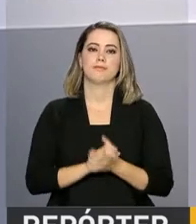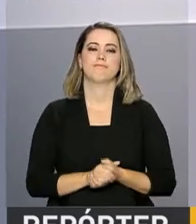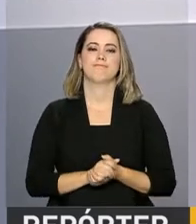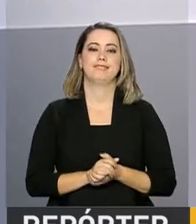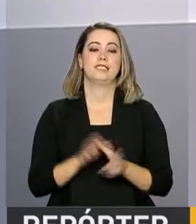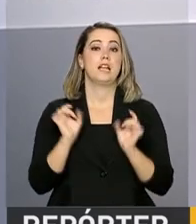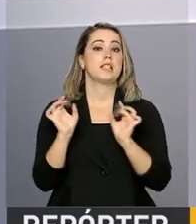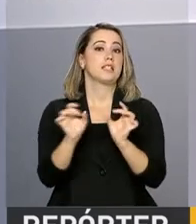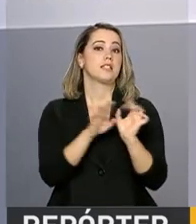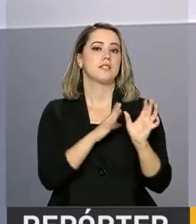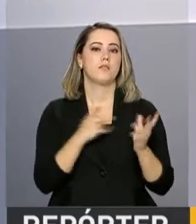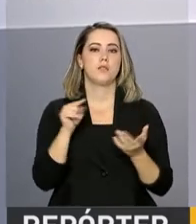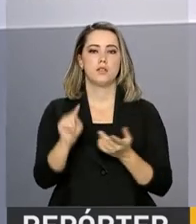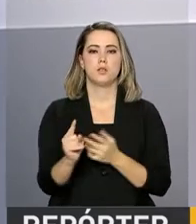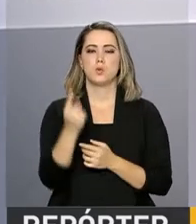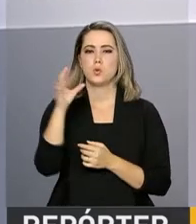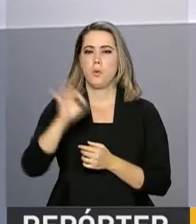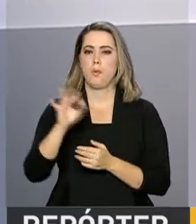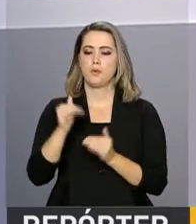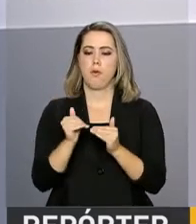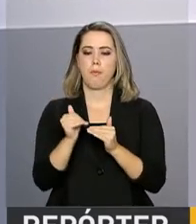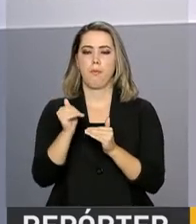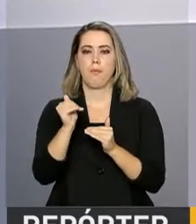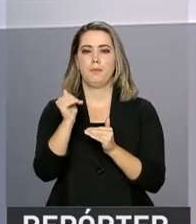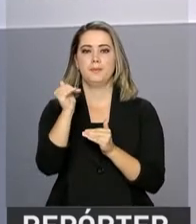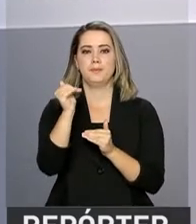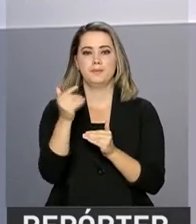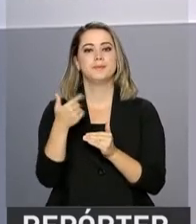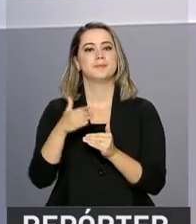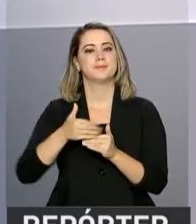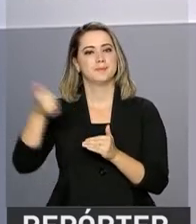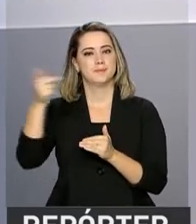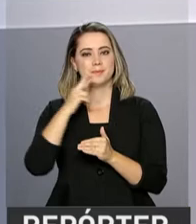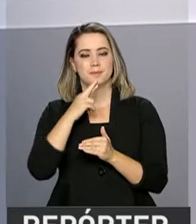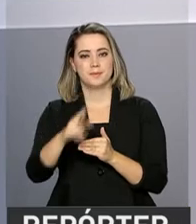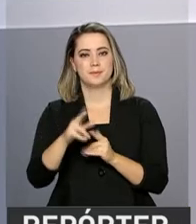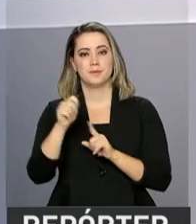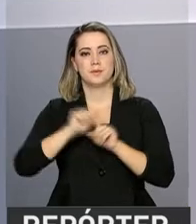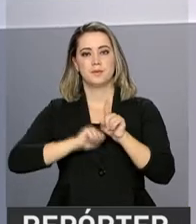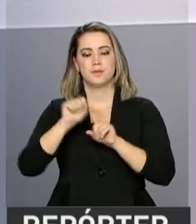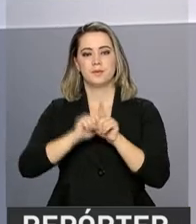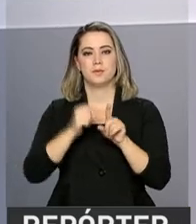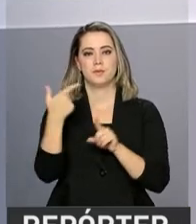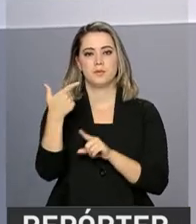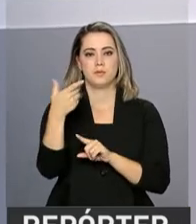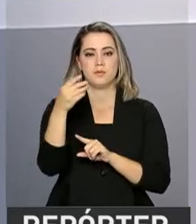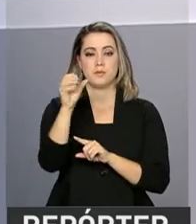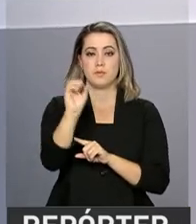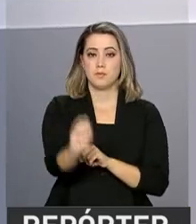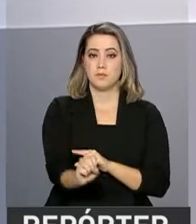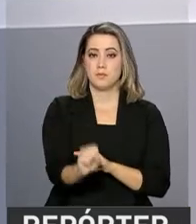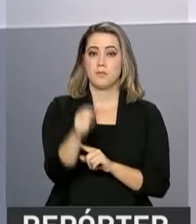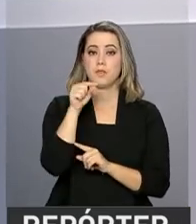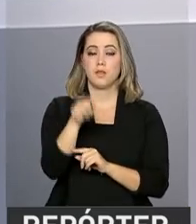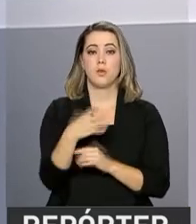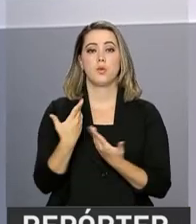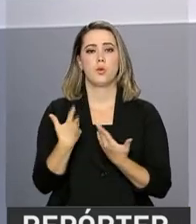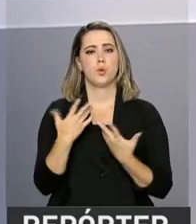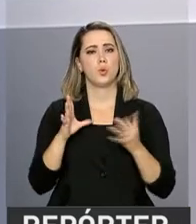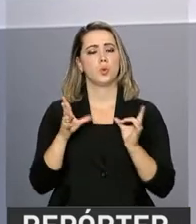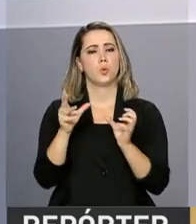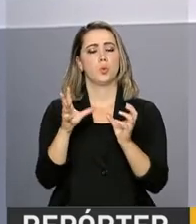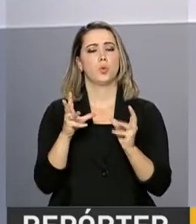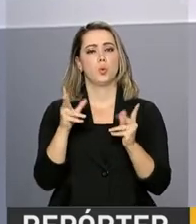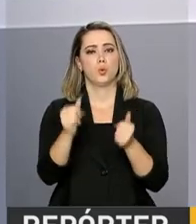varejista subiram 1 1% em abril foi o melhor resultado para o mês desde 2008 a receita nominal do setor